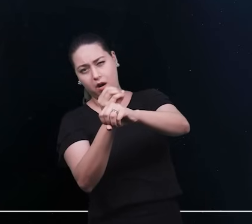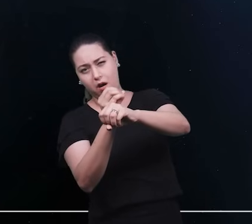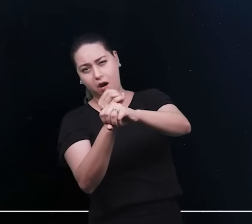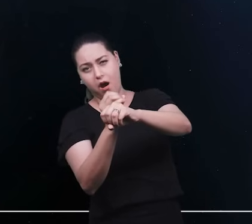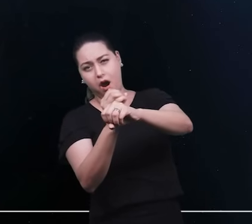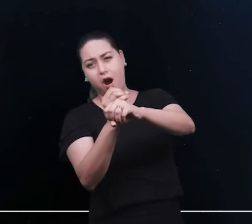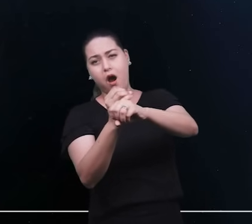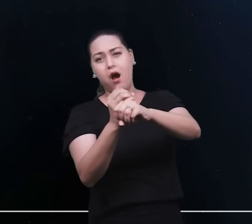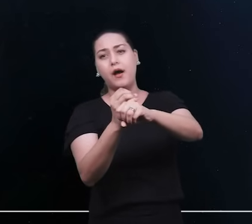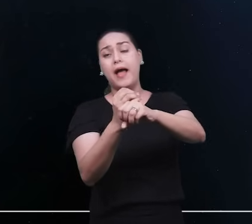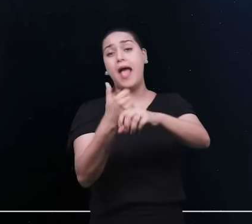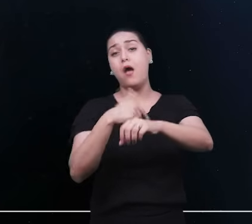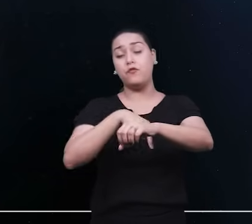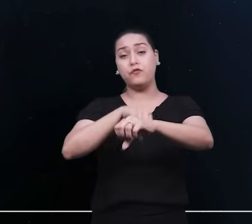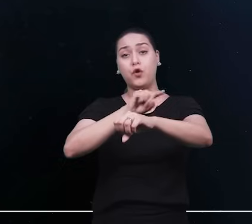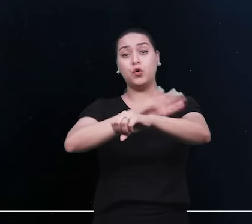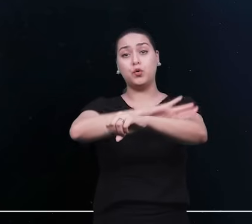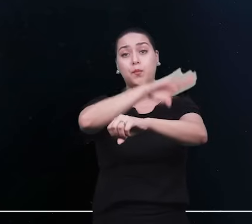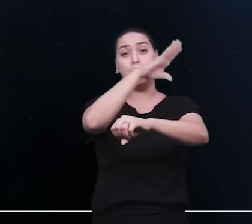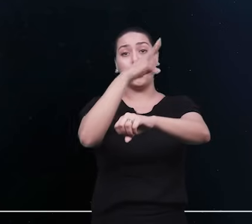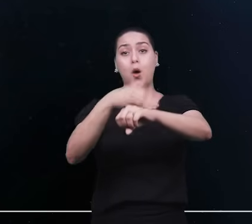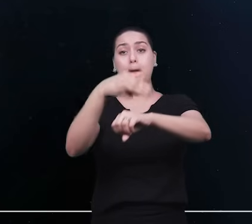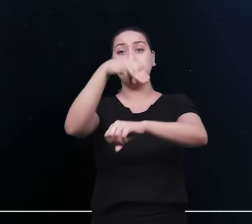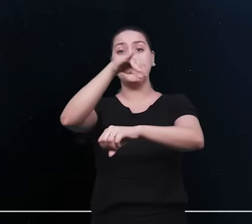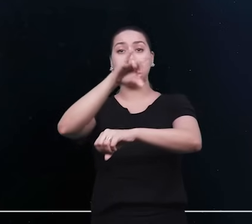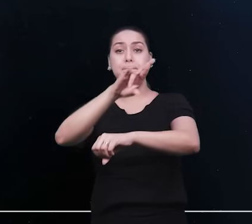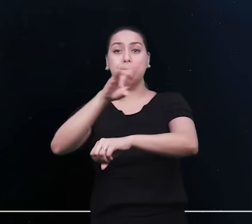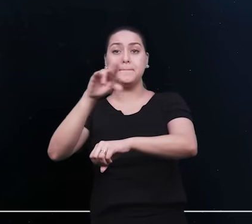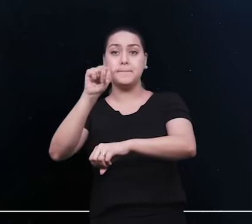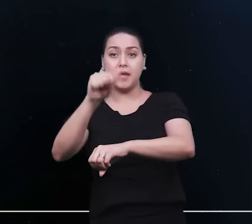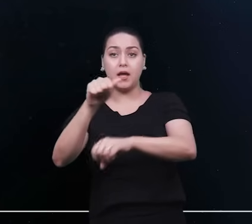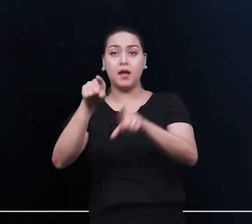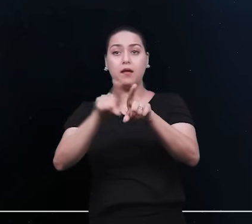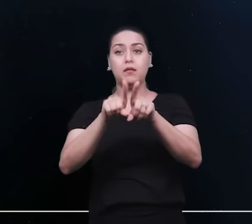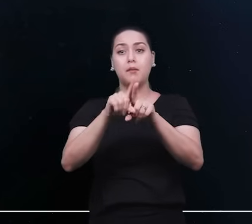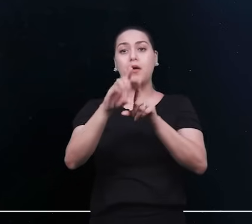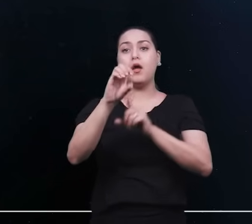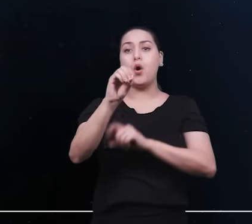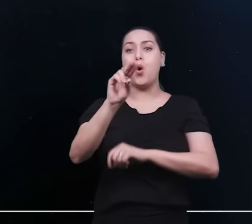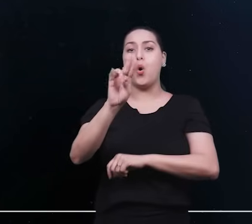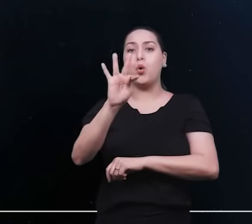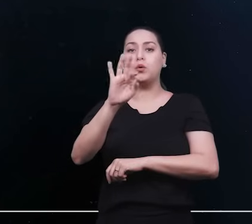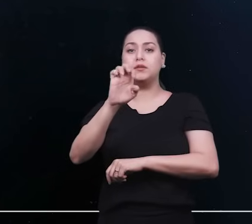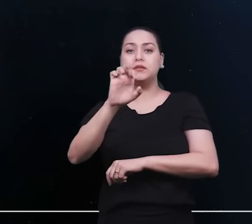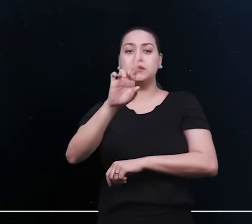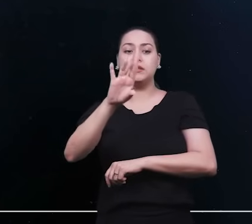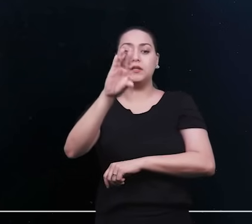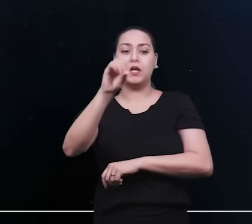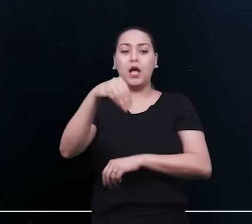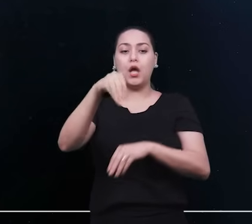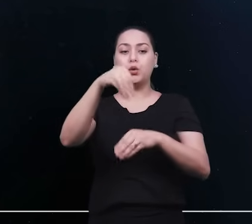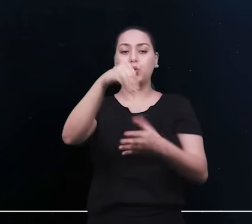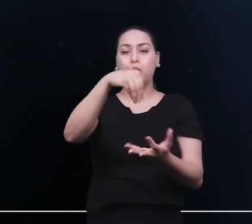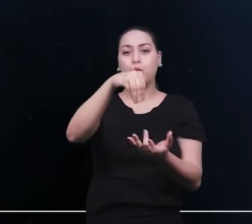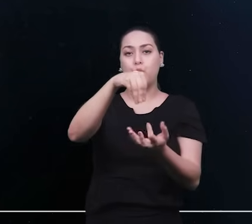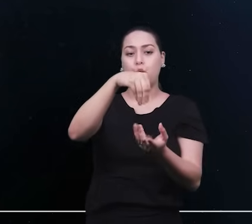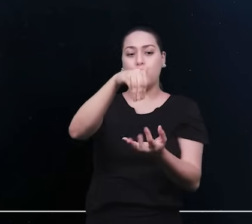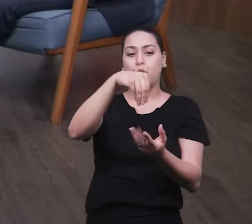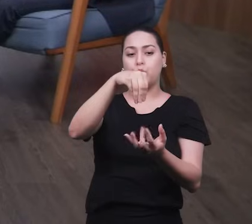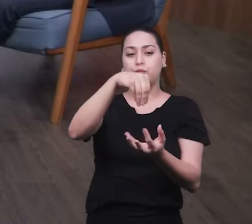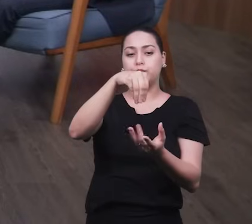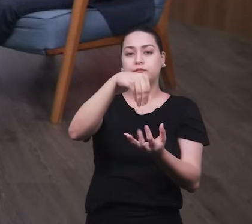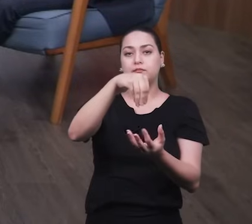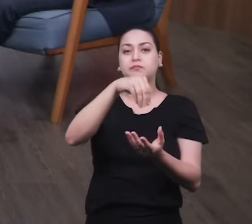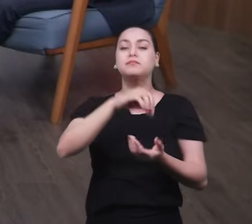sombras, irei ao monte da mirra e ao outeiro do incenso. Antes de vocês